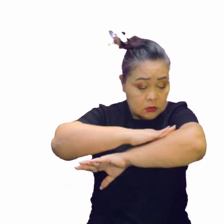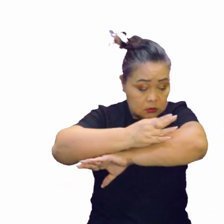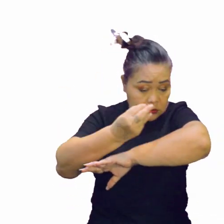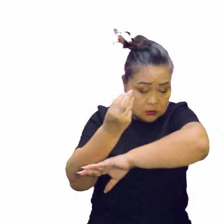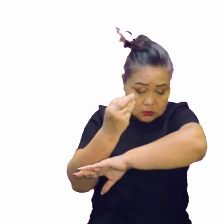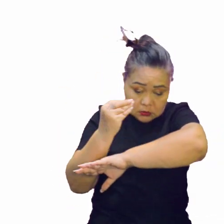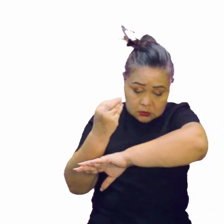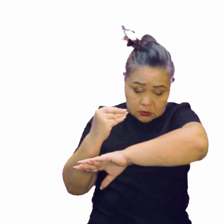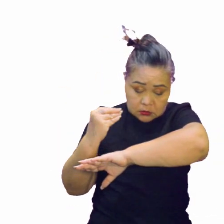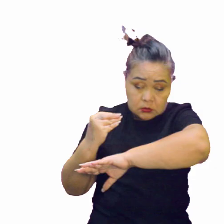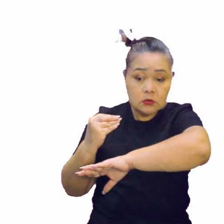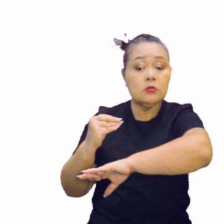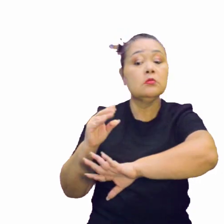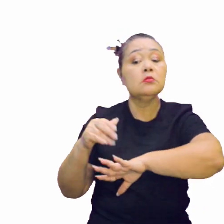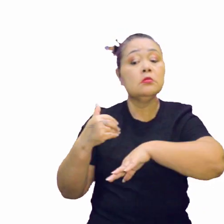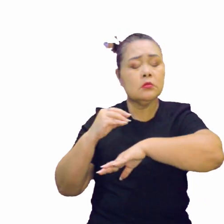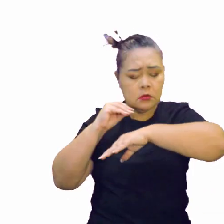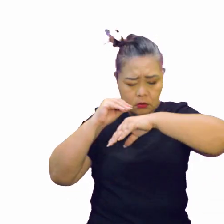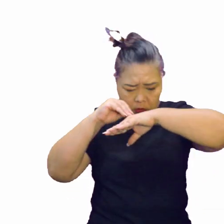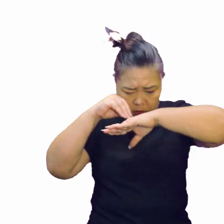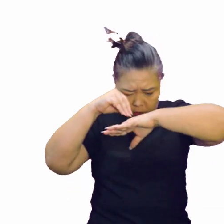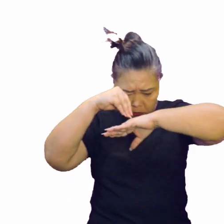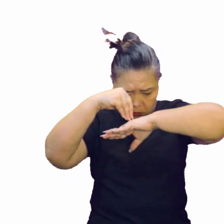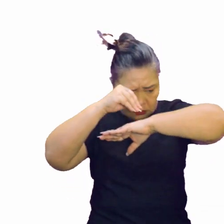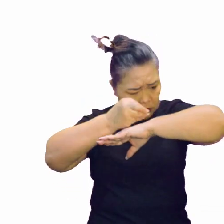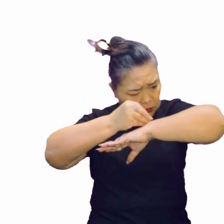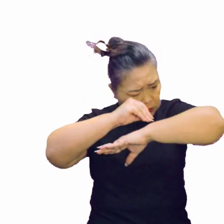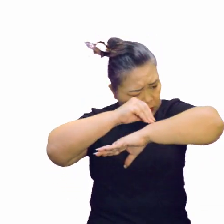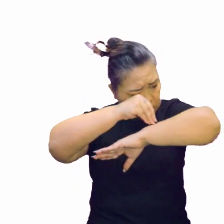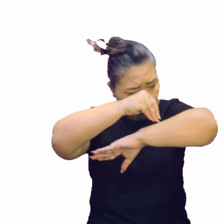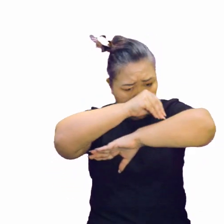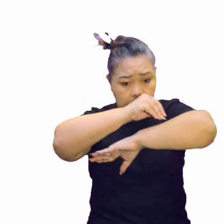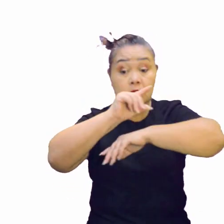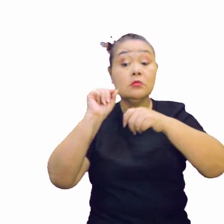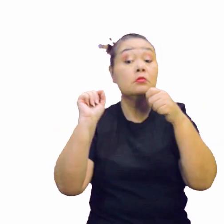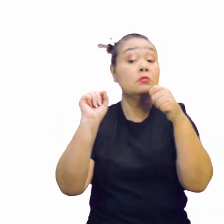os micro-organismos que realizam o quê? A